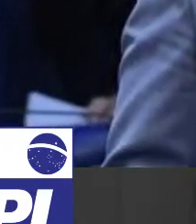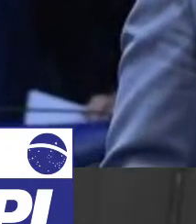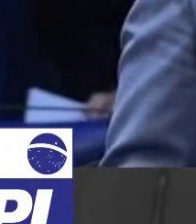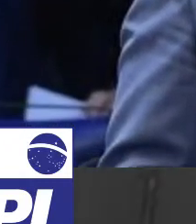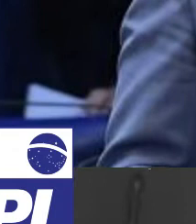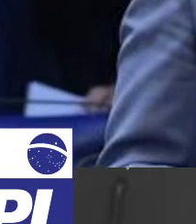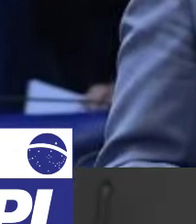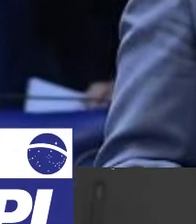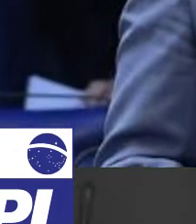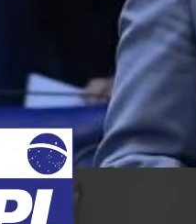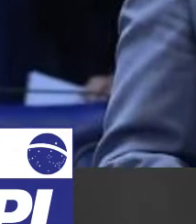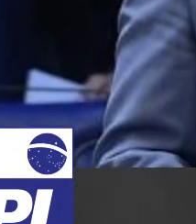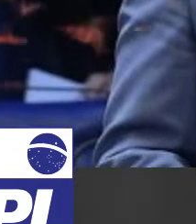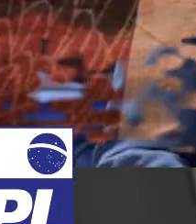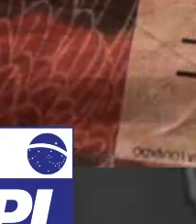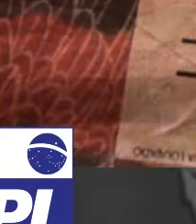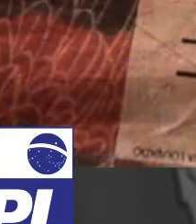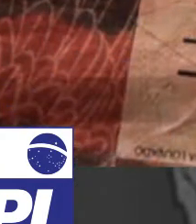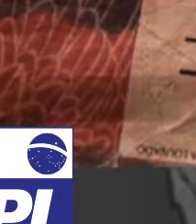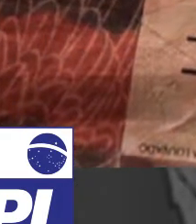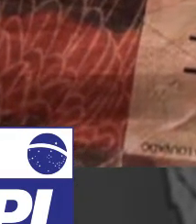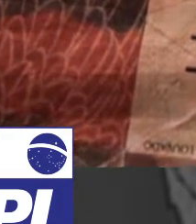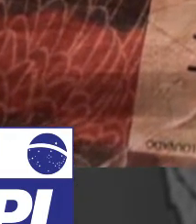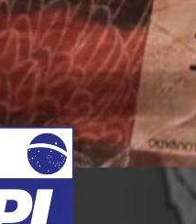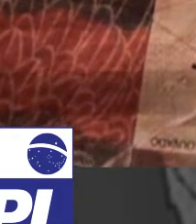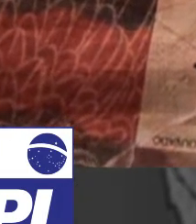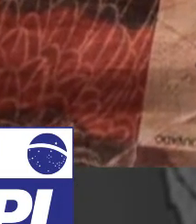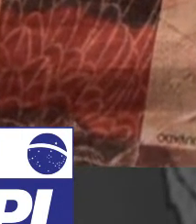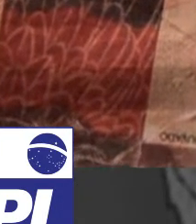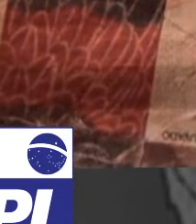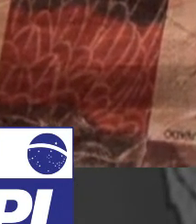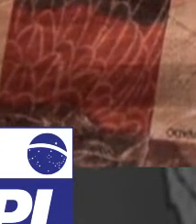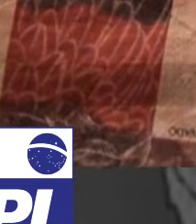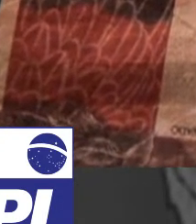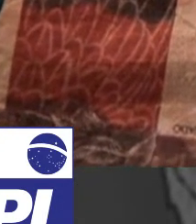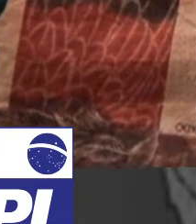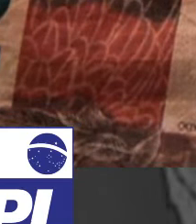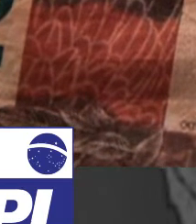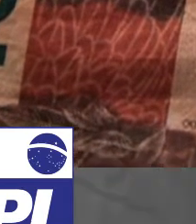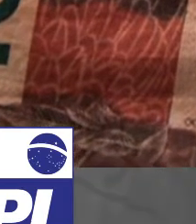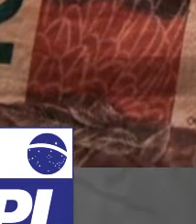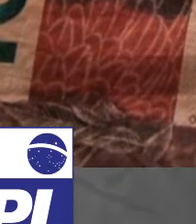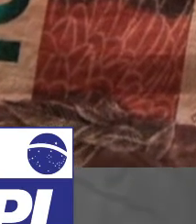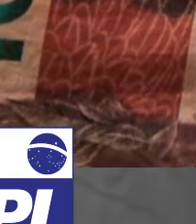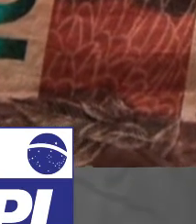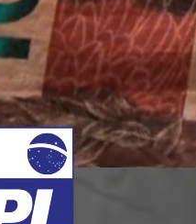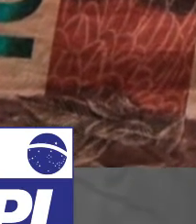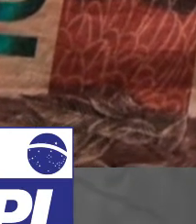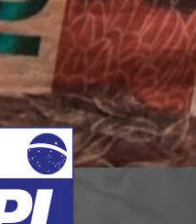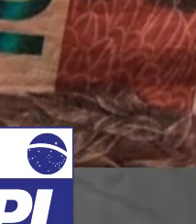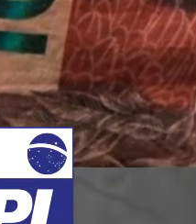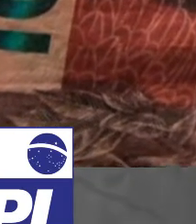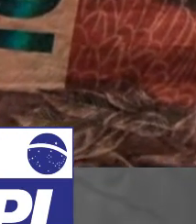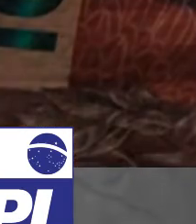a população confusa em ano de eleição. Mas os resultados apresentados pelo governo federal são diferentes daquilo